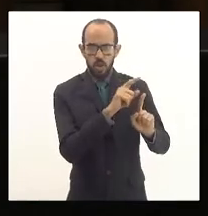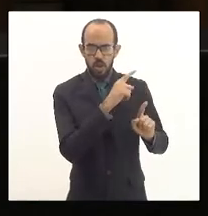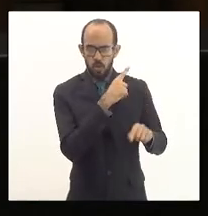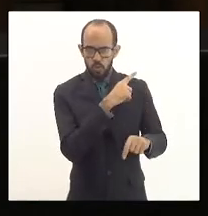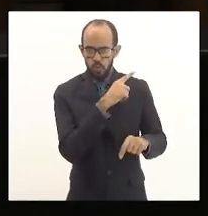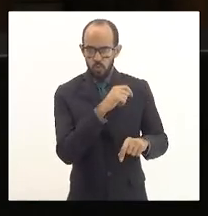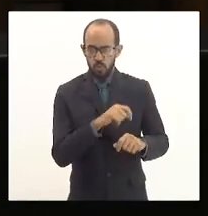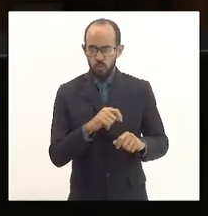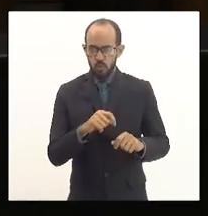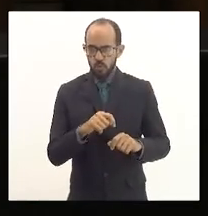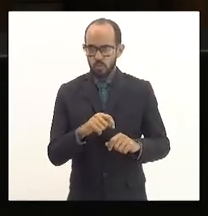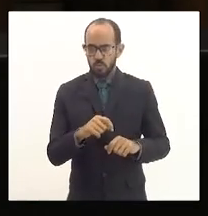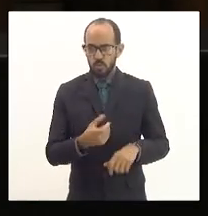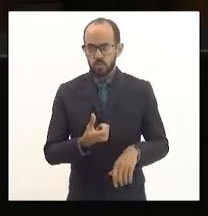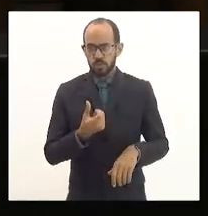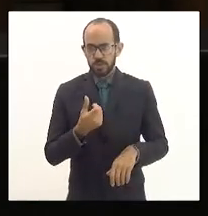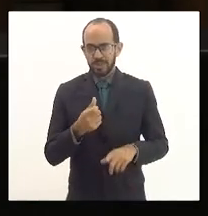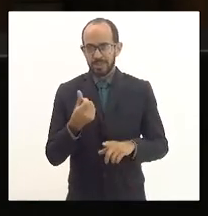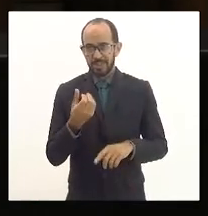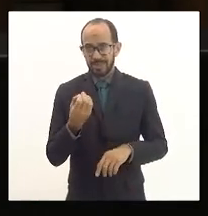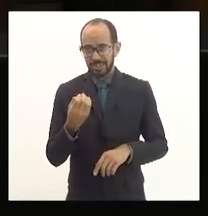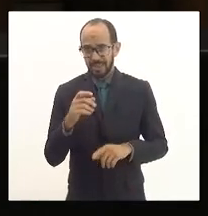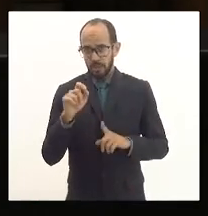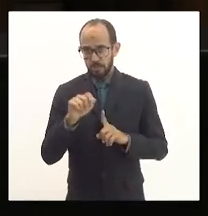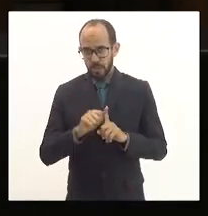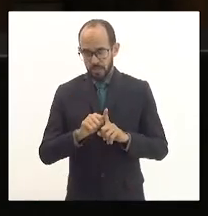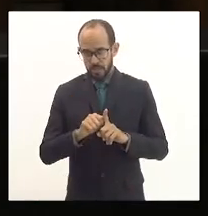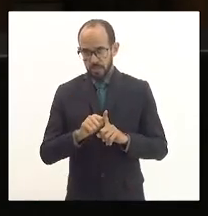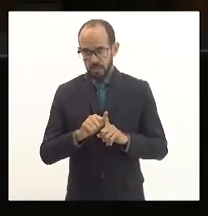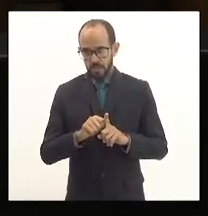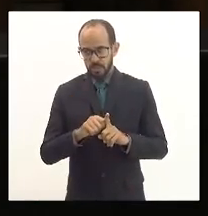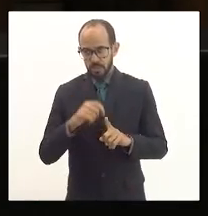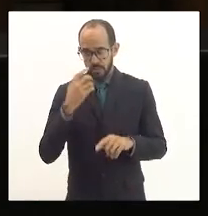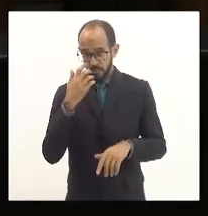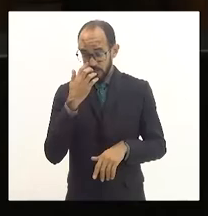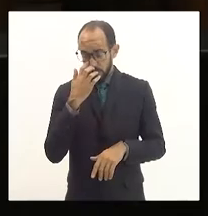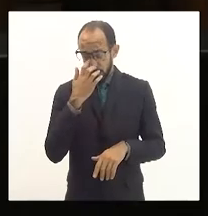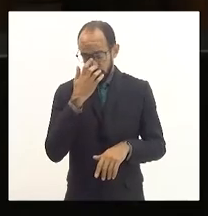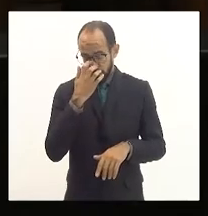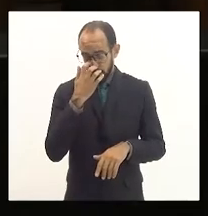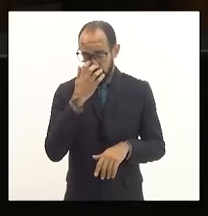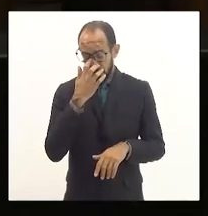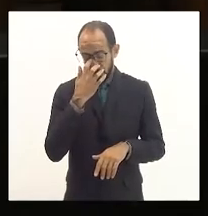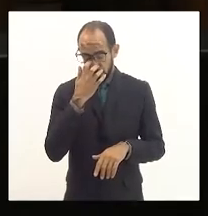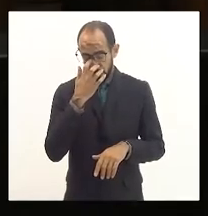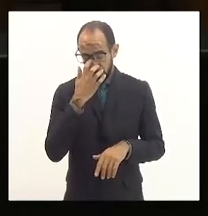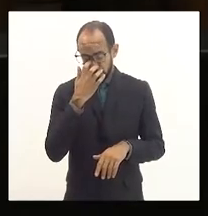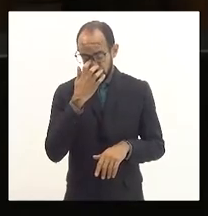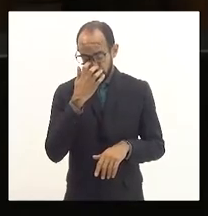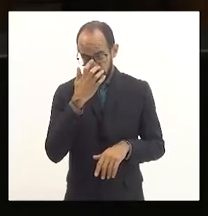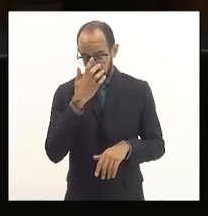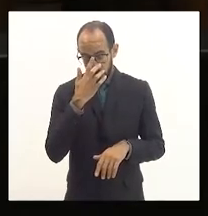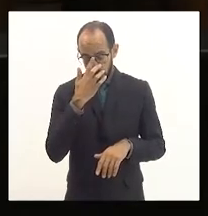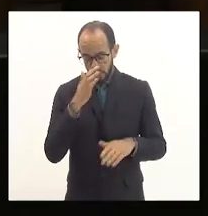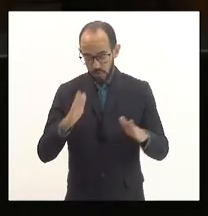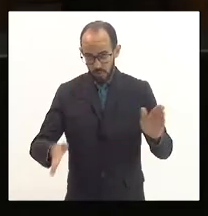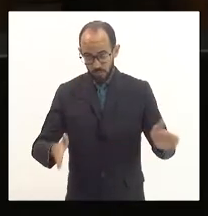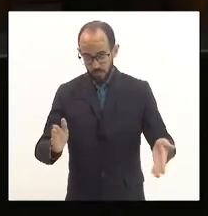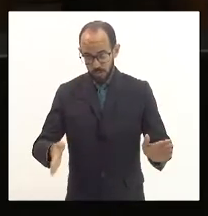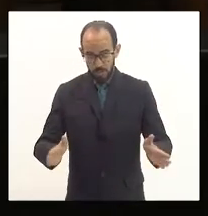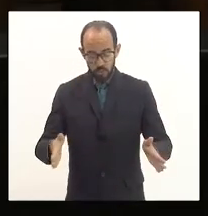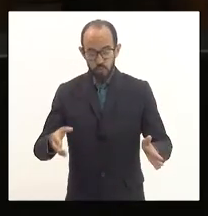alugado por 60 meses então é um período muito